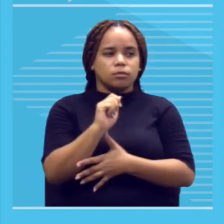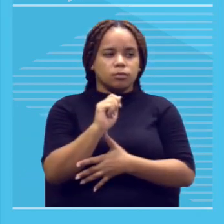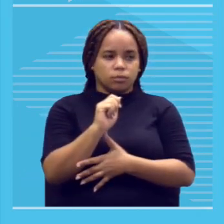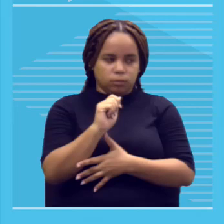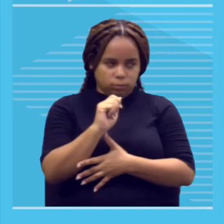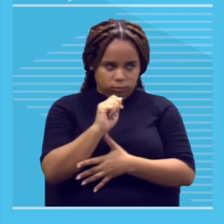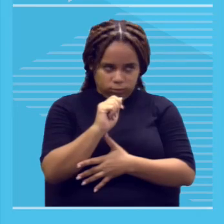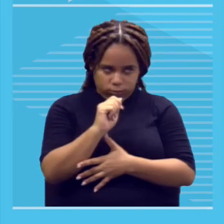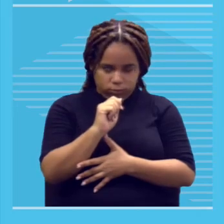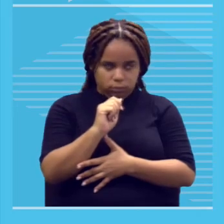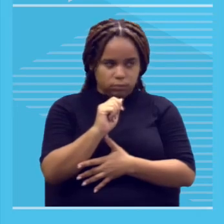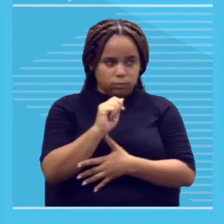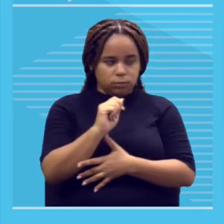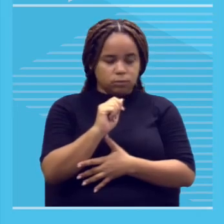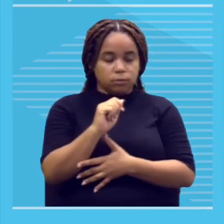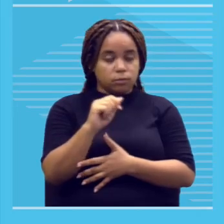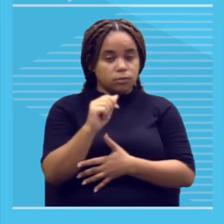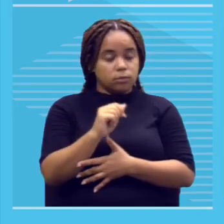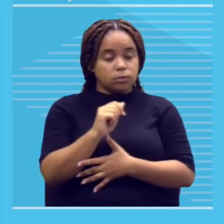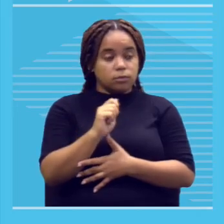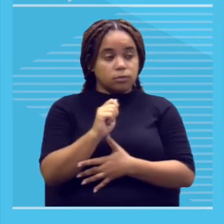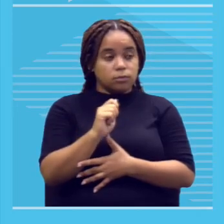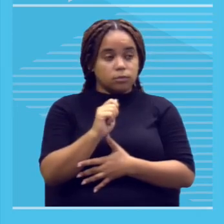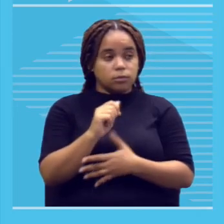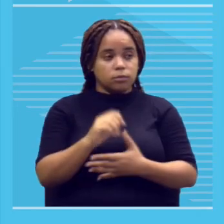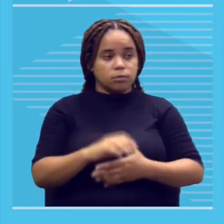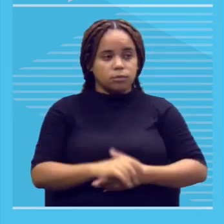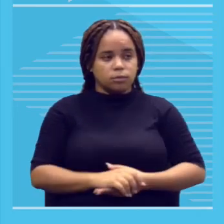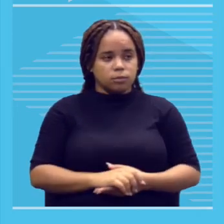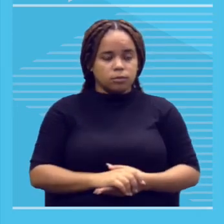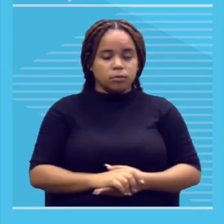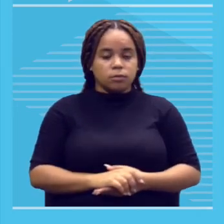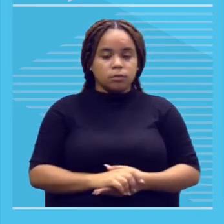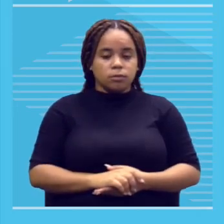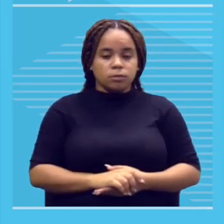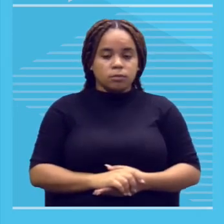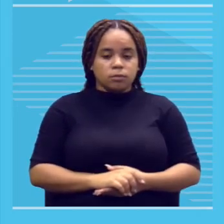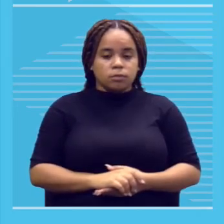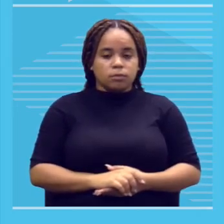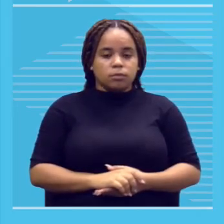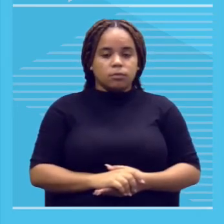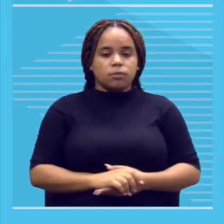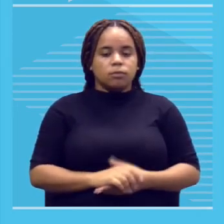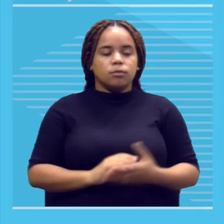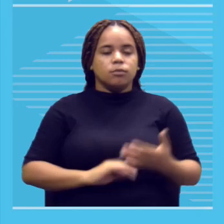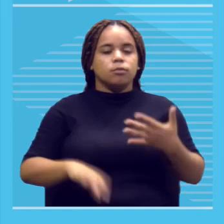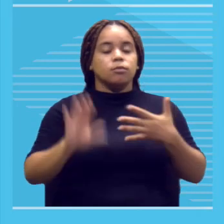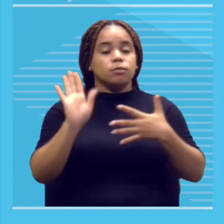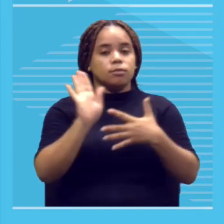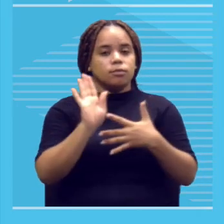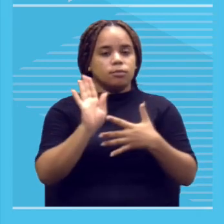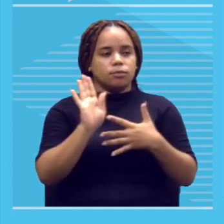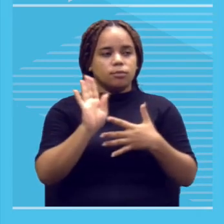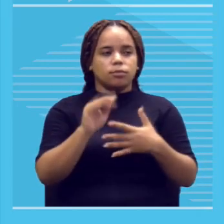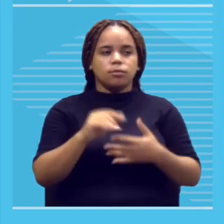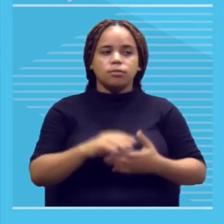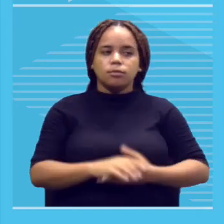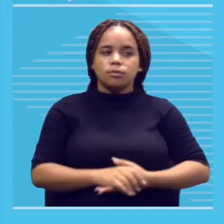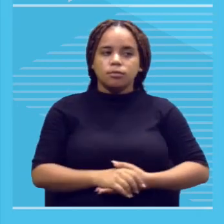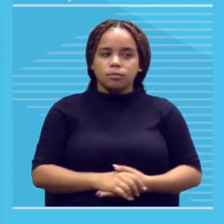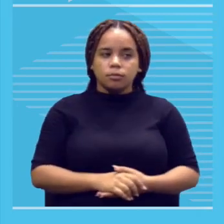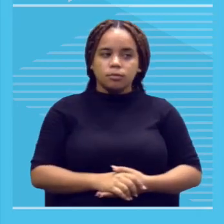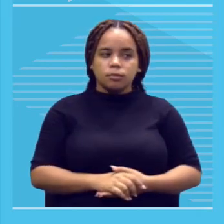o credo não há outro Deus senão alá e Maomé é seu Profeta letra B